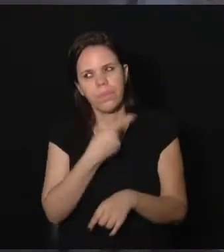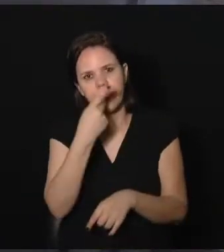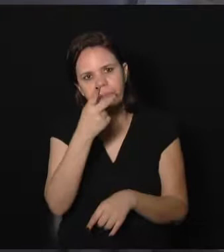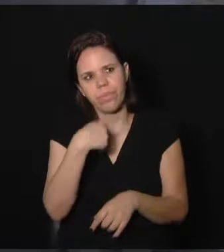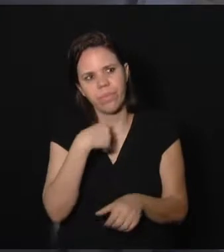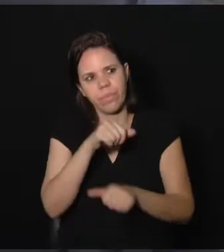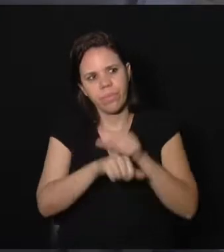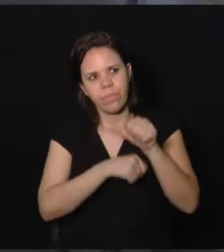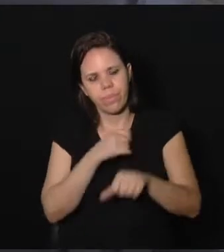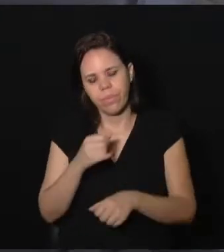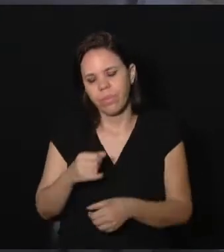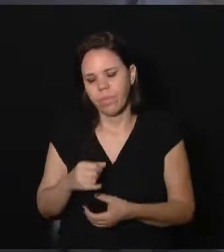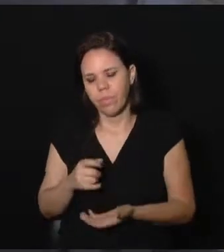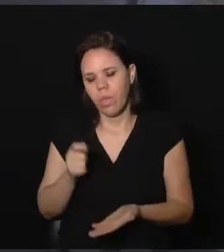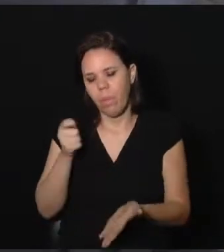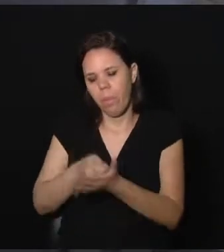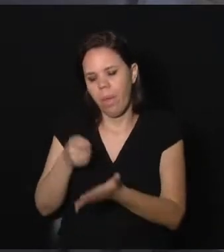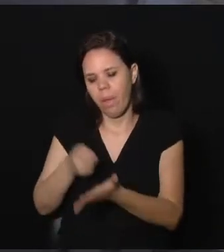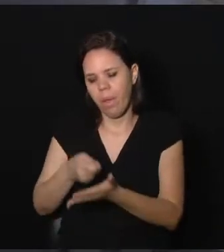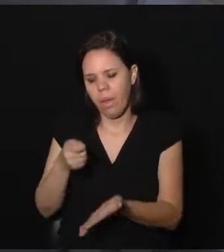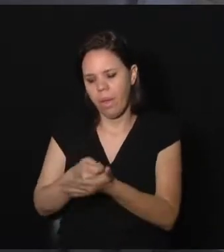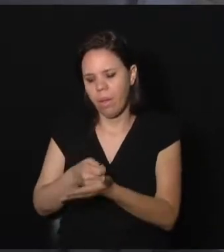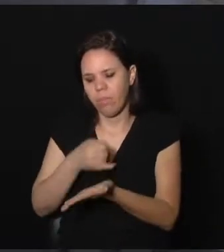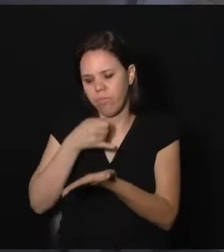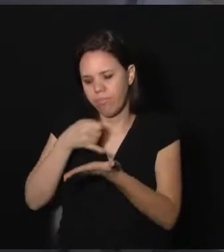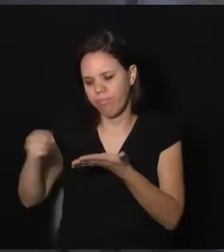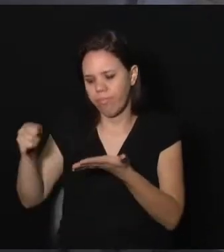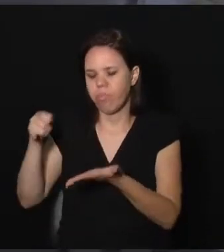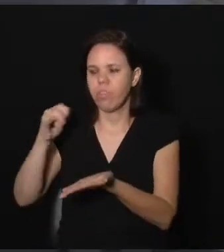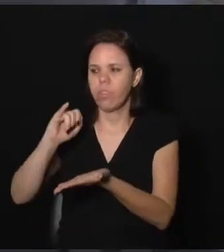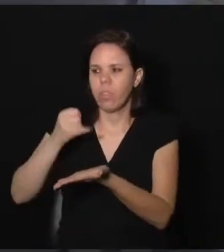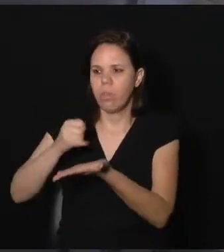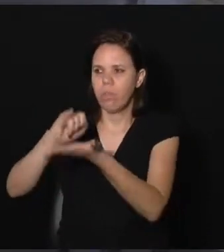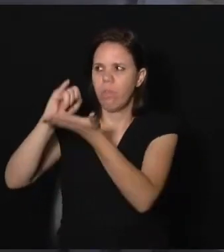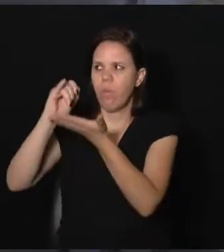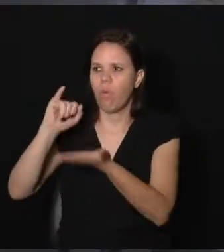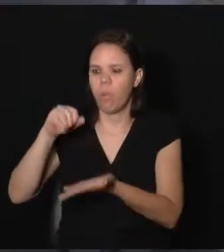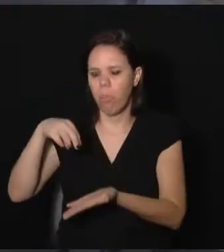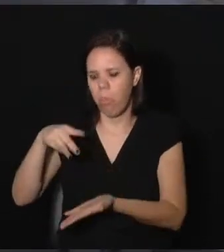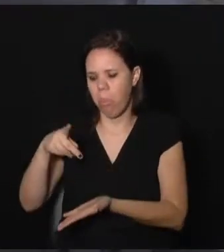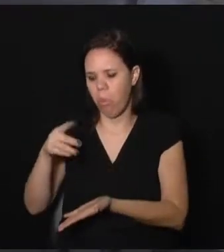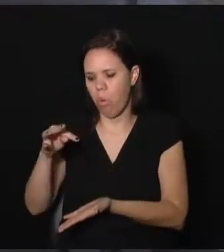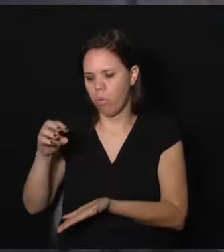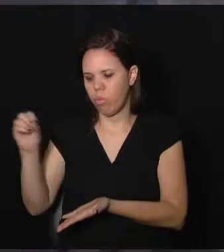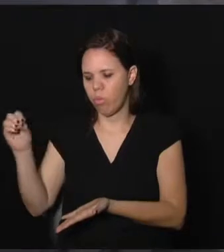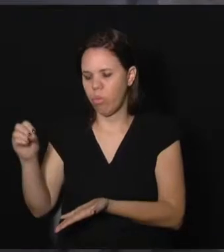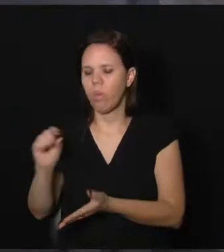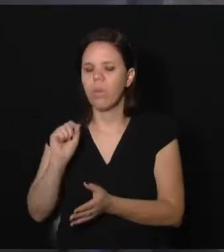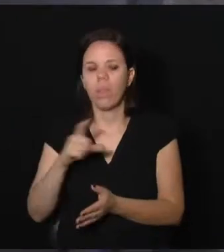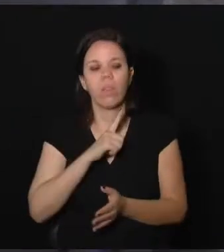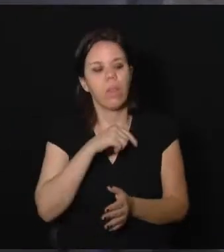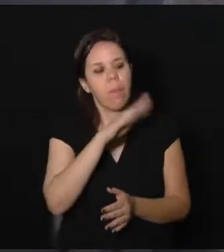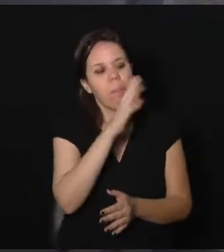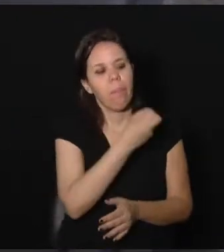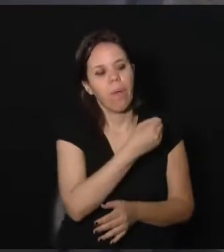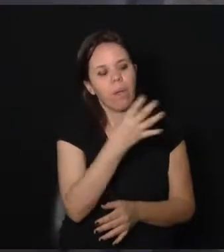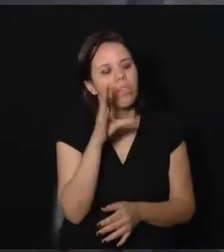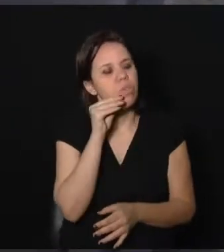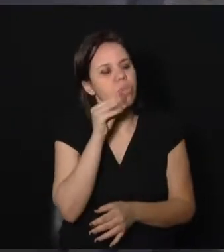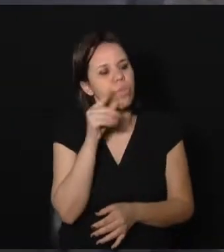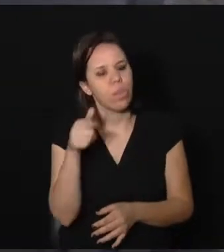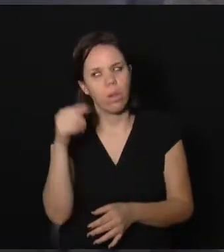dar isenção de impostos para quem tiver mais funcionário, né? Espera aí, o